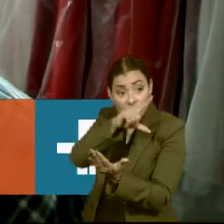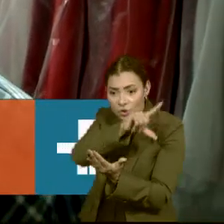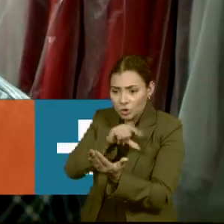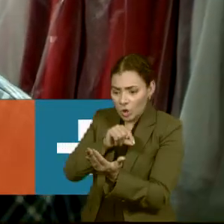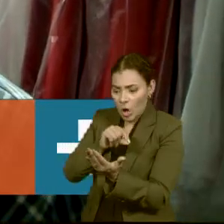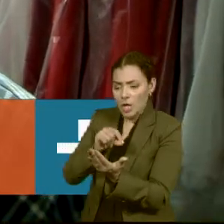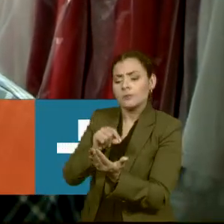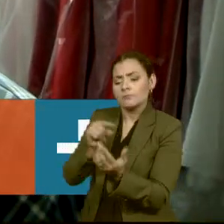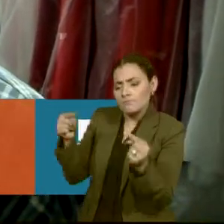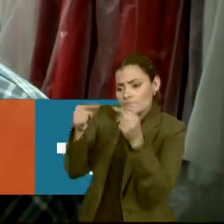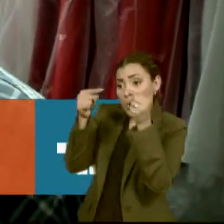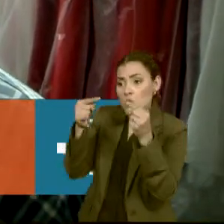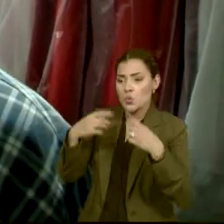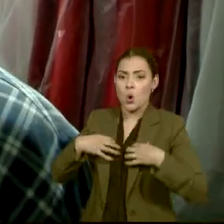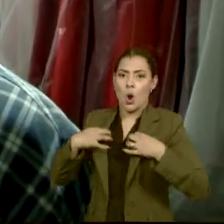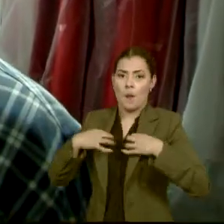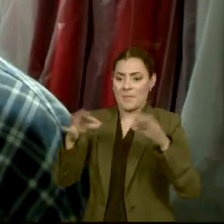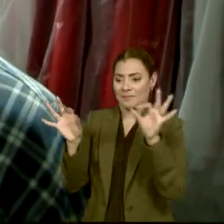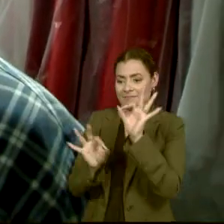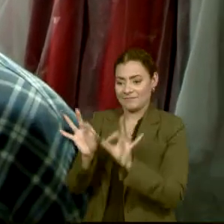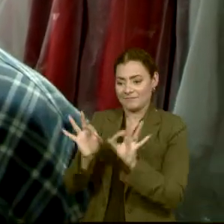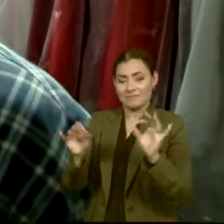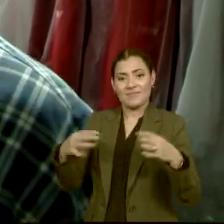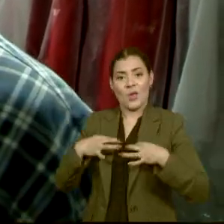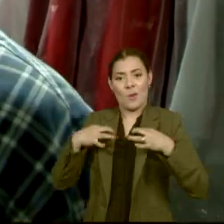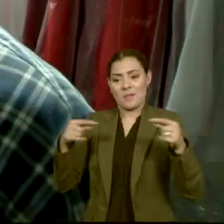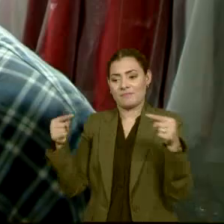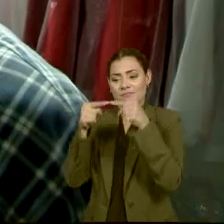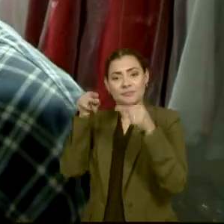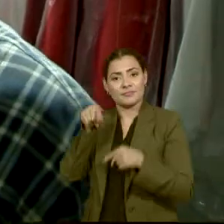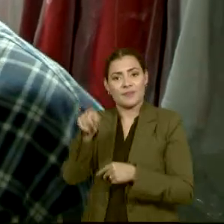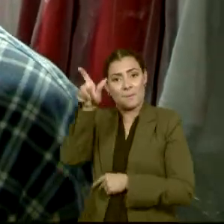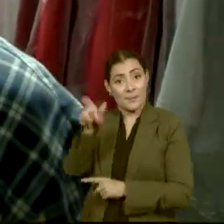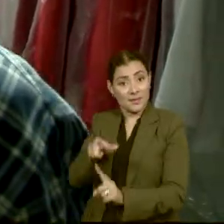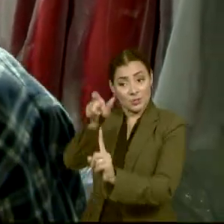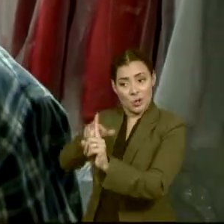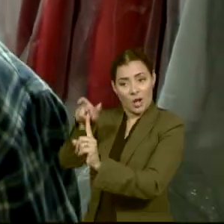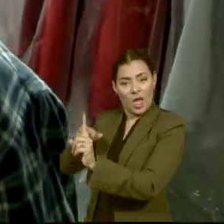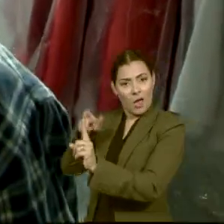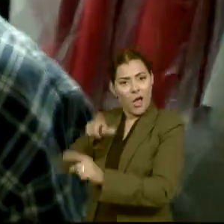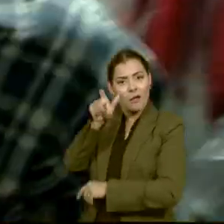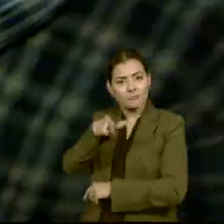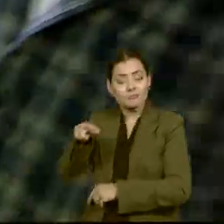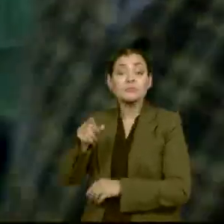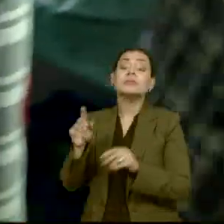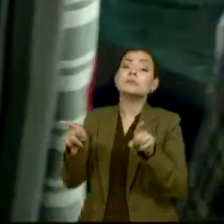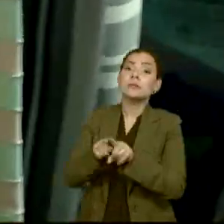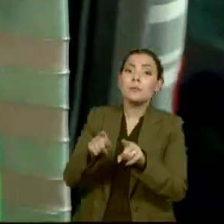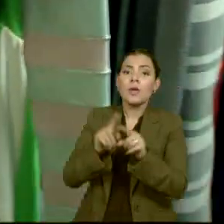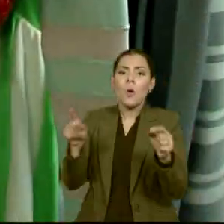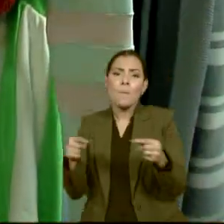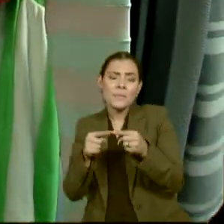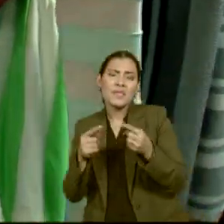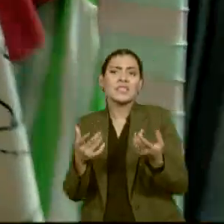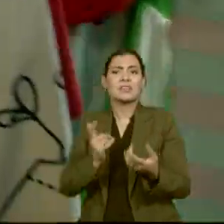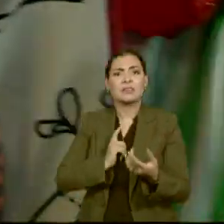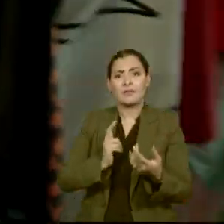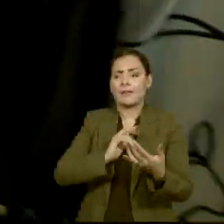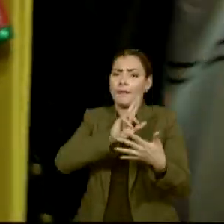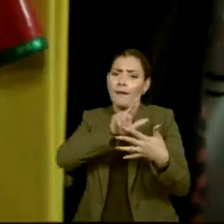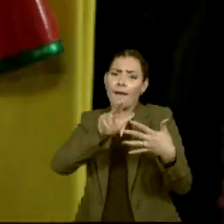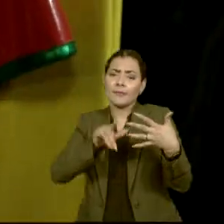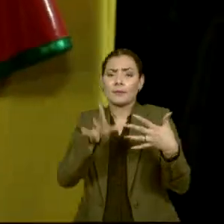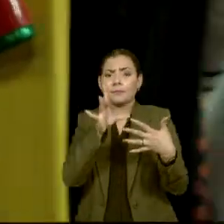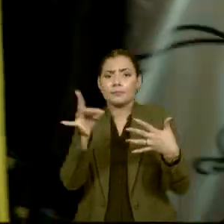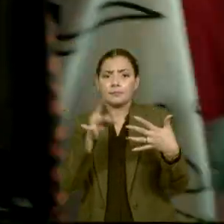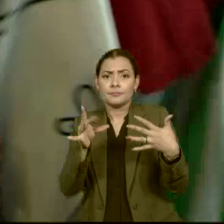E com as necessidades de cada personagem, que seriam os quatro, cinco avançados,